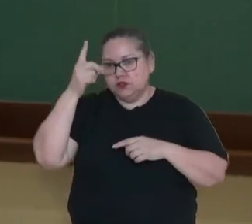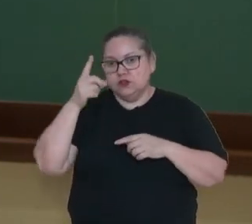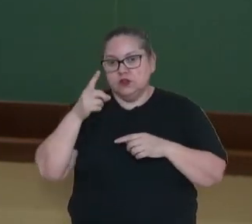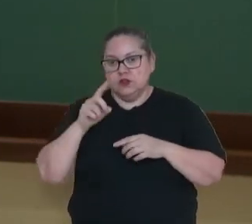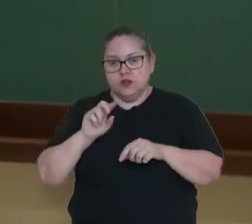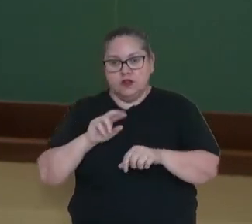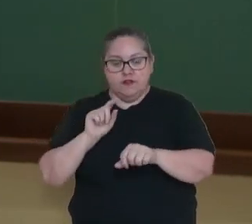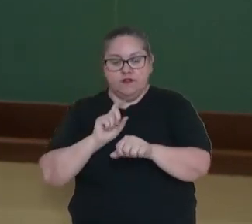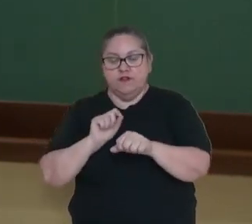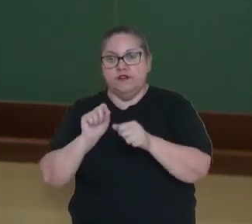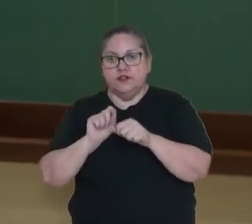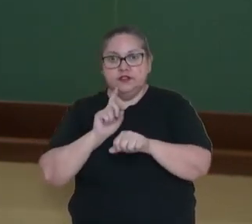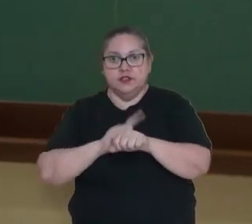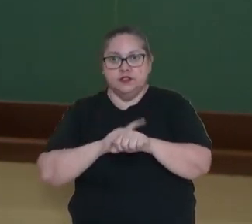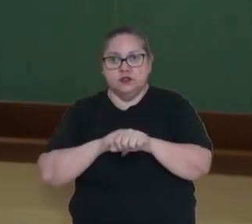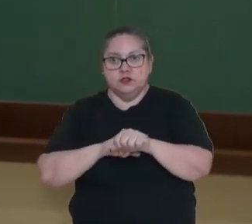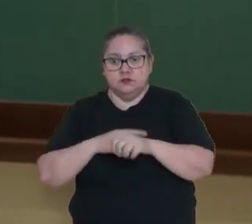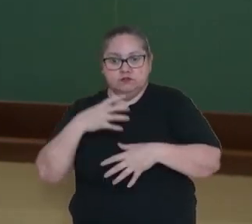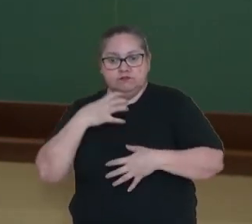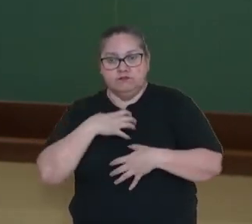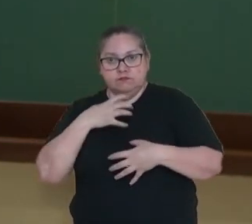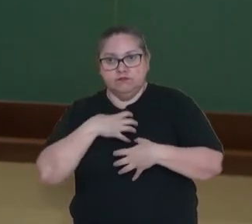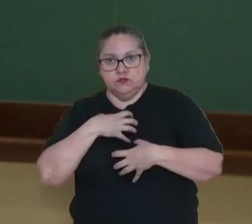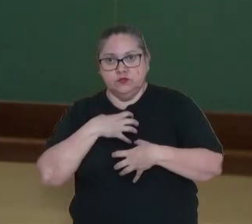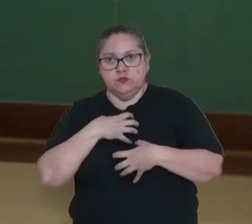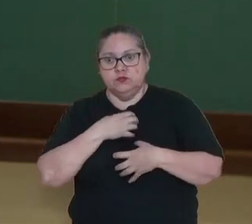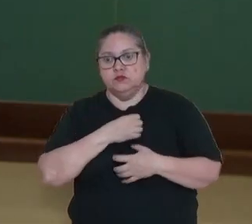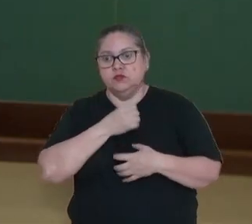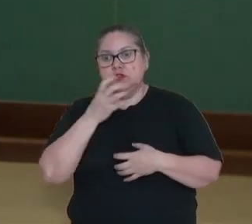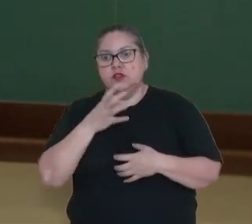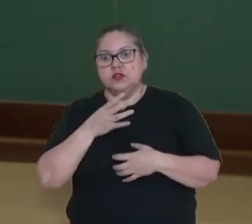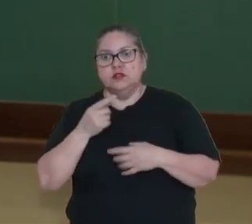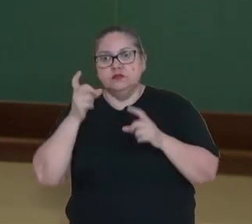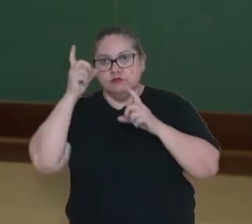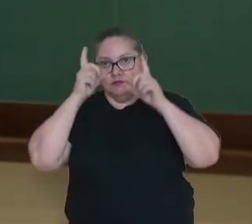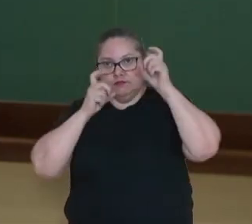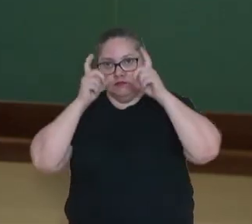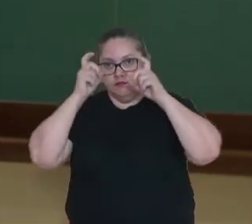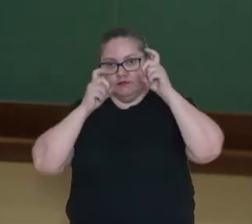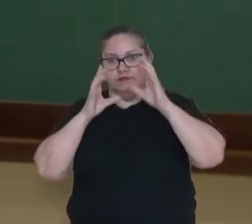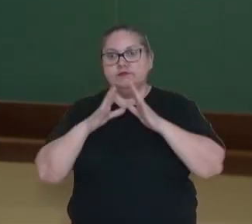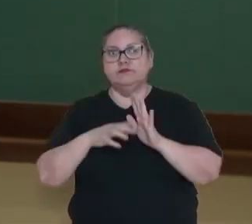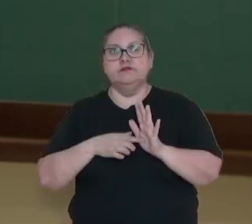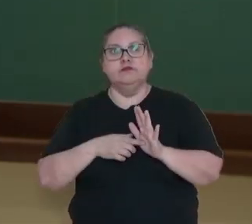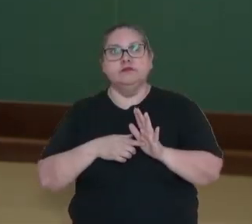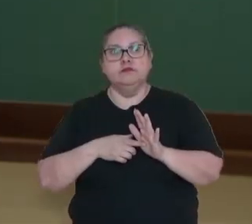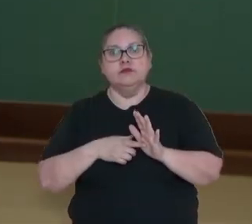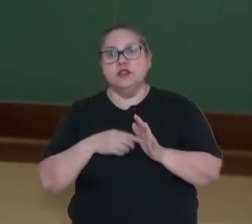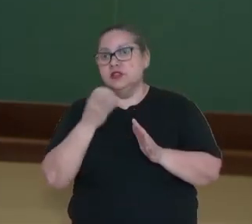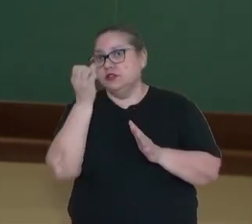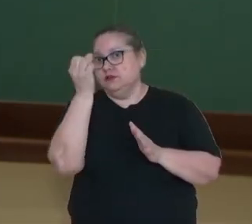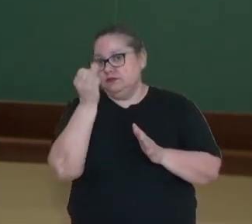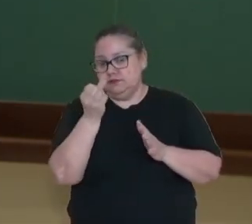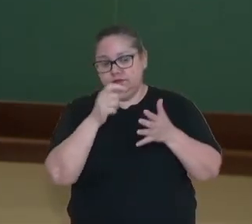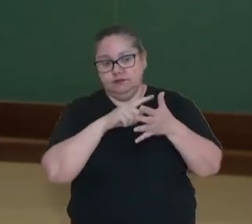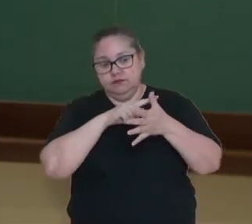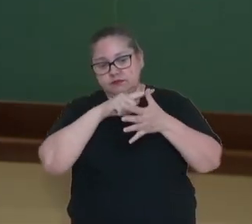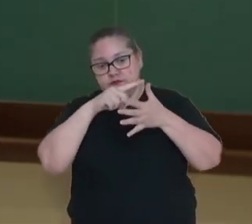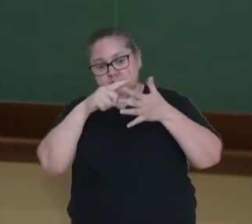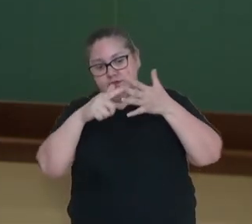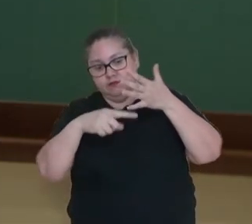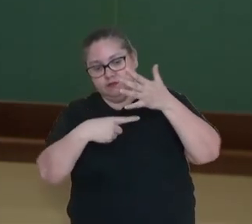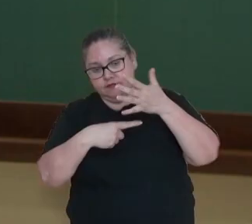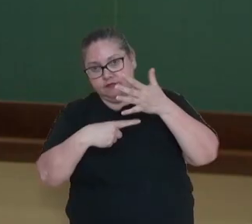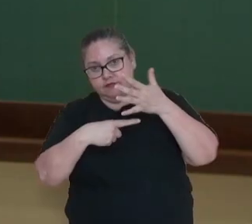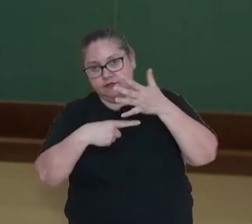a improvisação, os sentimentos e as expressões faciais. 6 elementos que